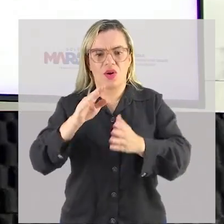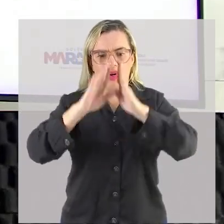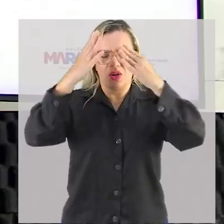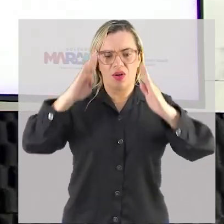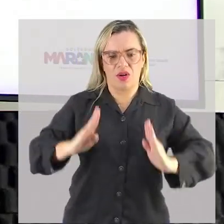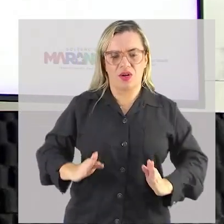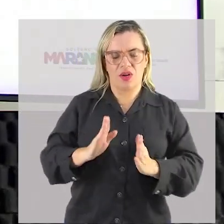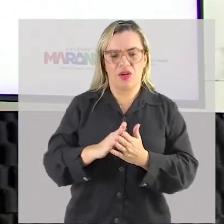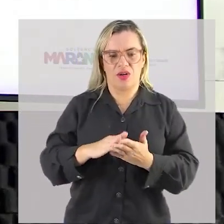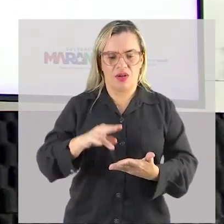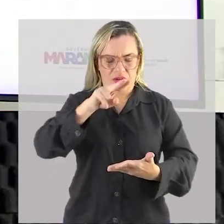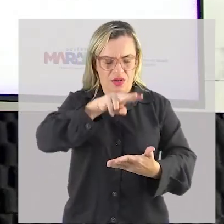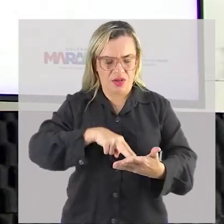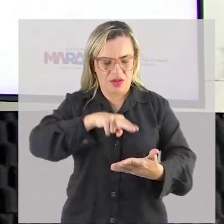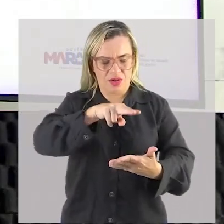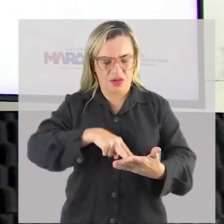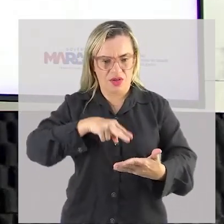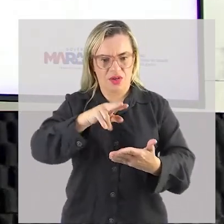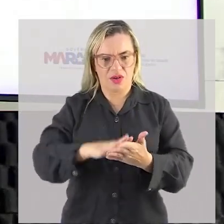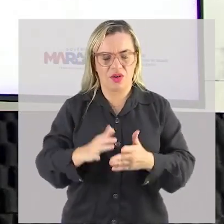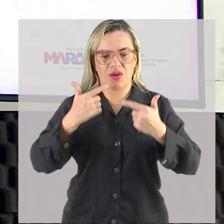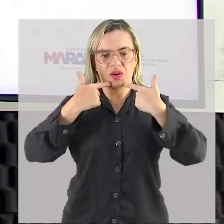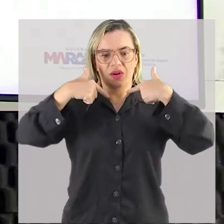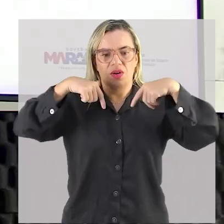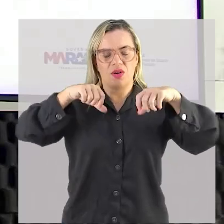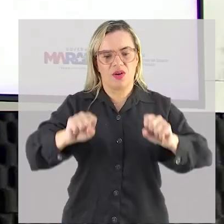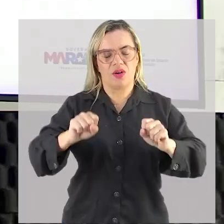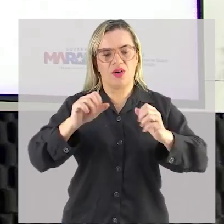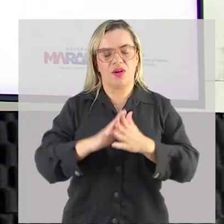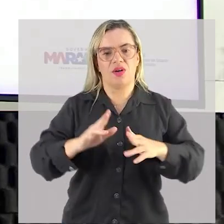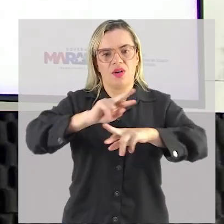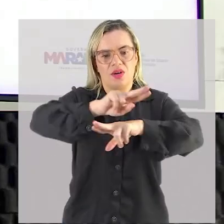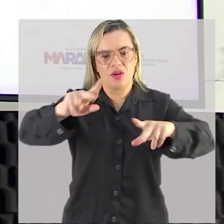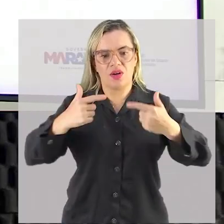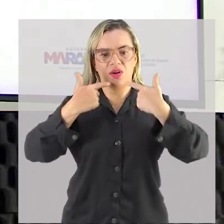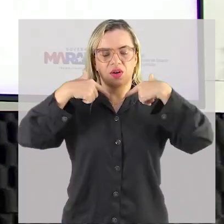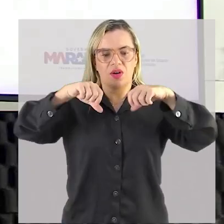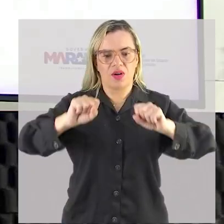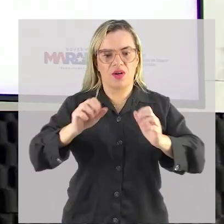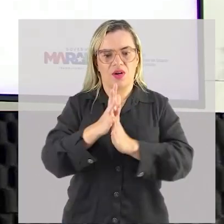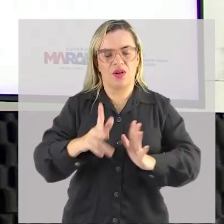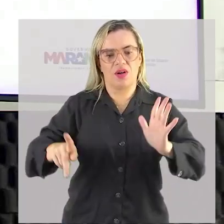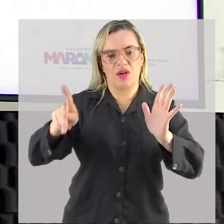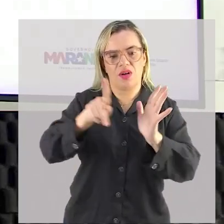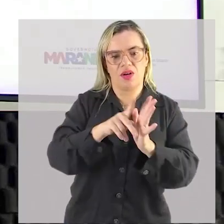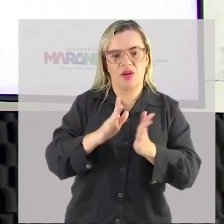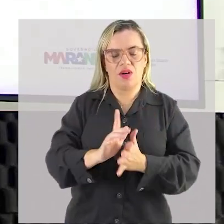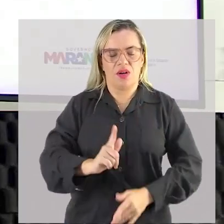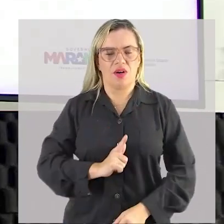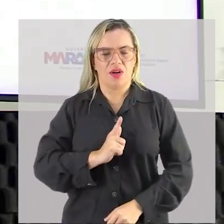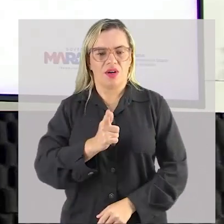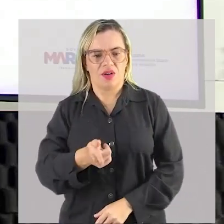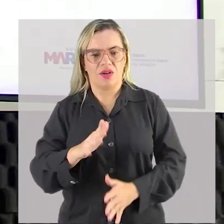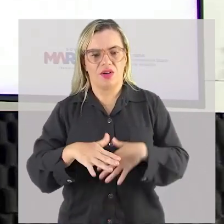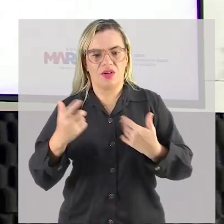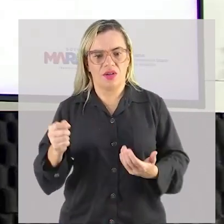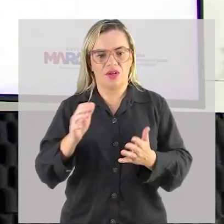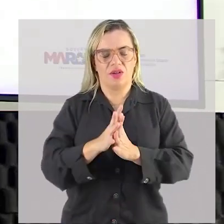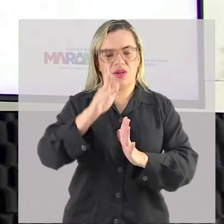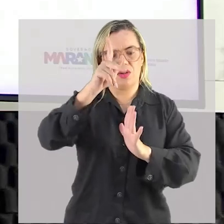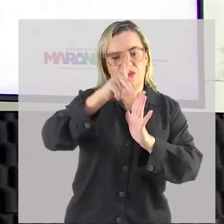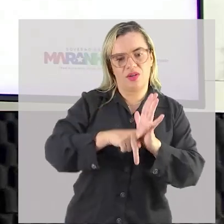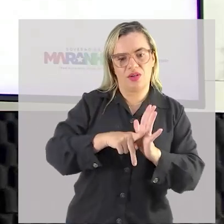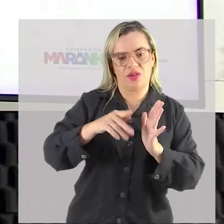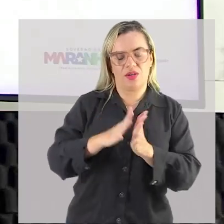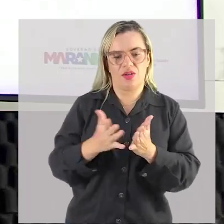interpretação textual como é que ela trabalha a questão da linguística das variações linguísticas da própria gramática Este é um